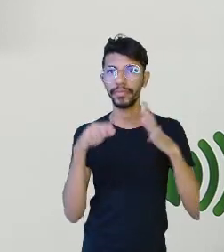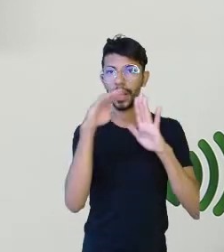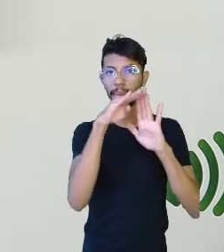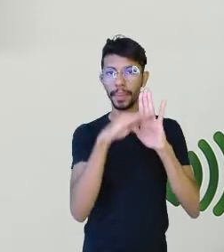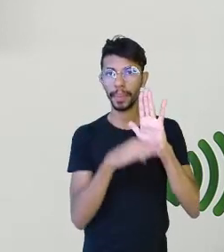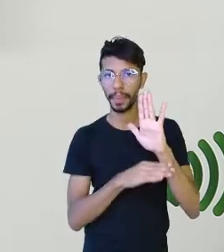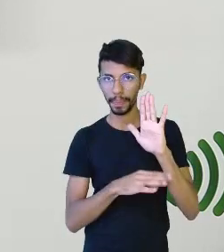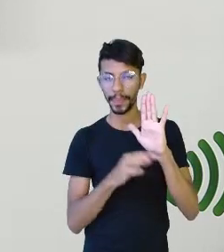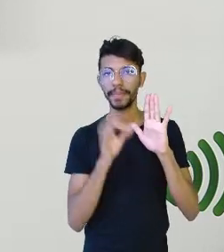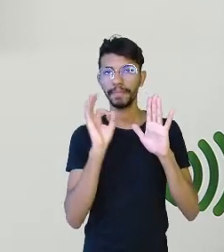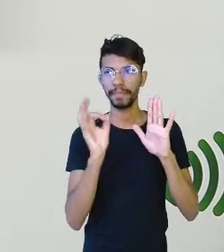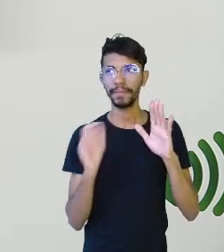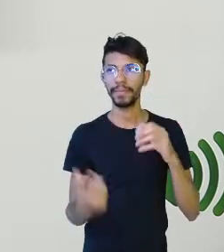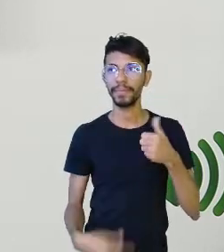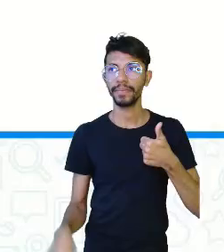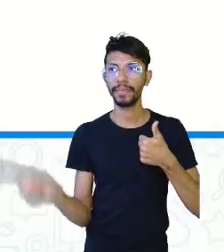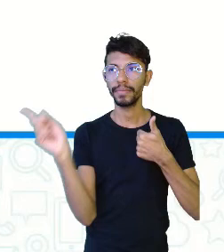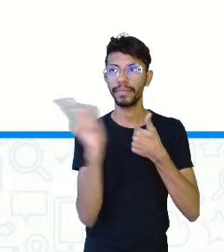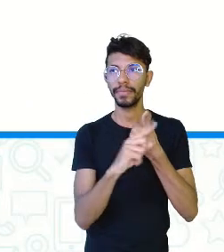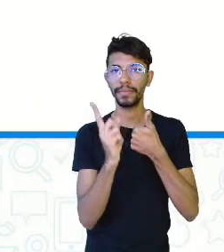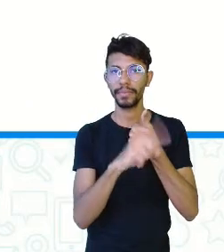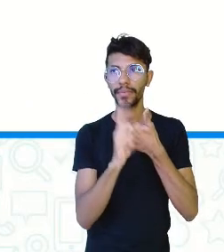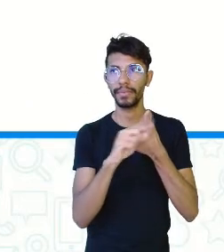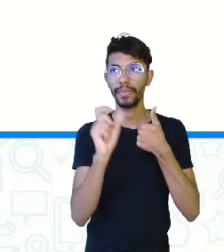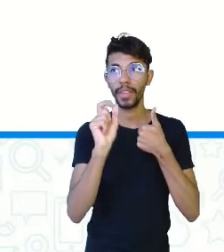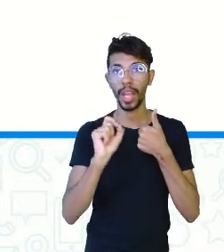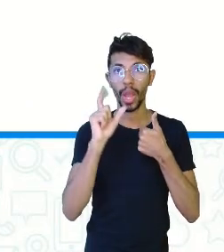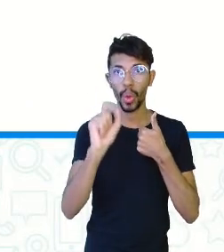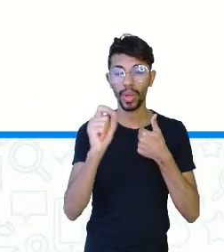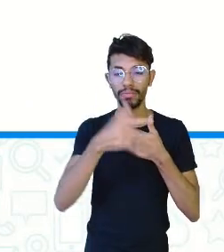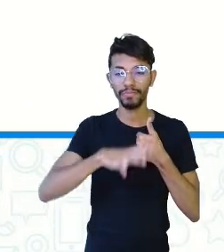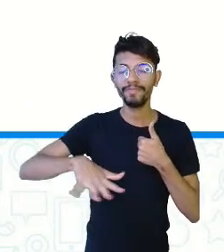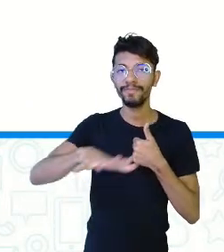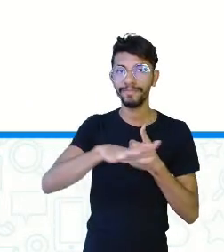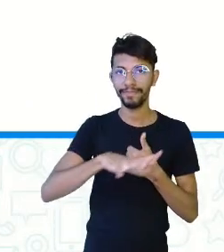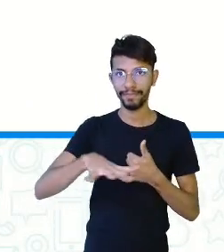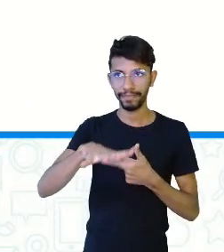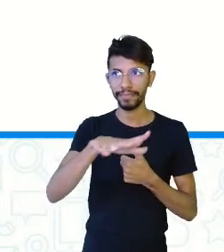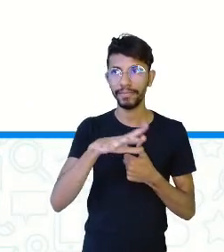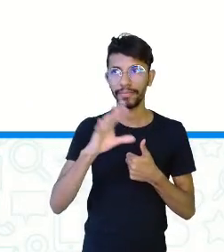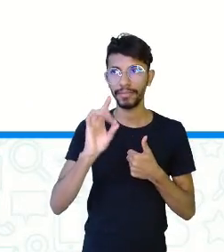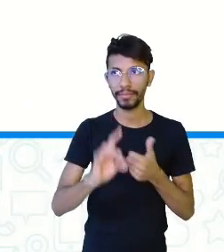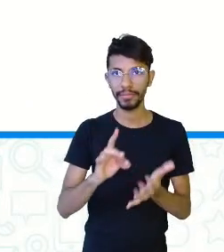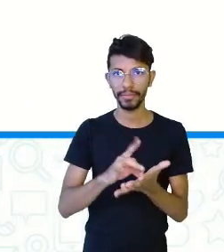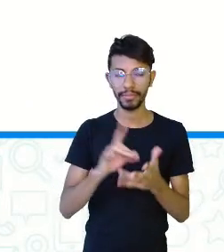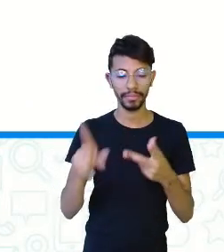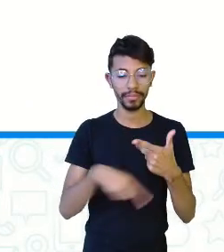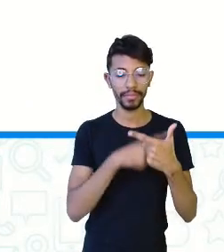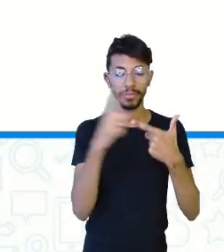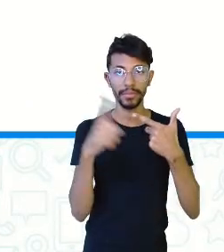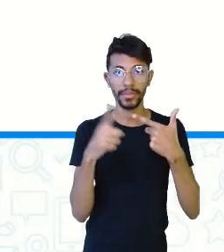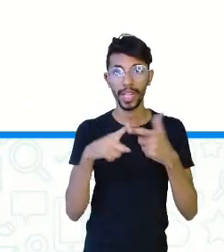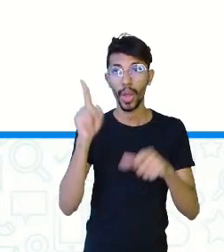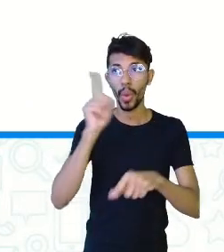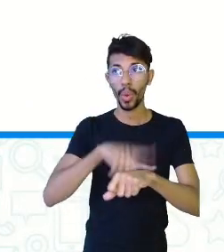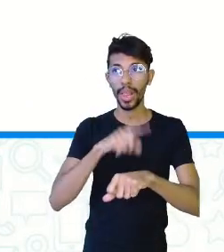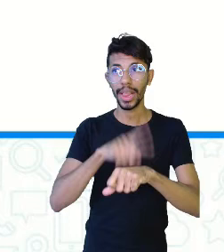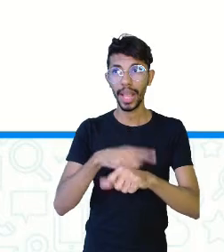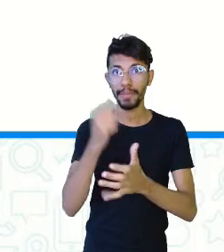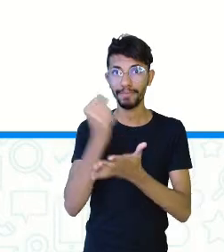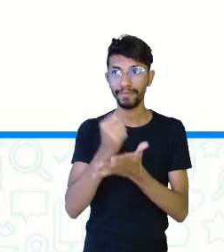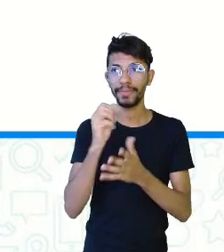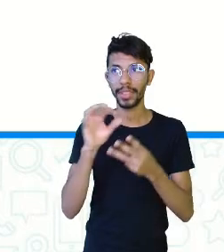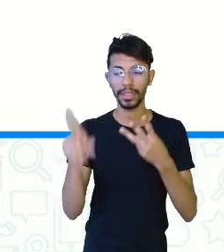listar uma a uma. Primeiro, um espaço delimitado. Também temos o tempo marcado,